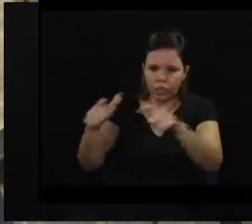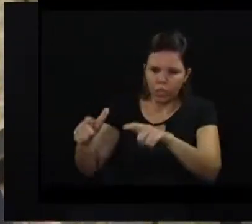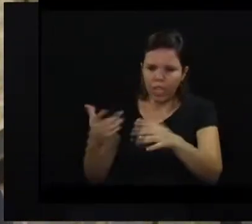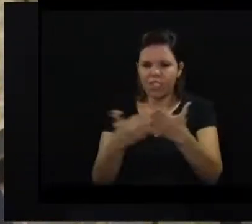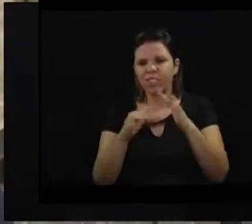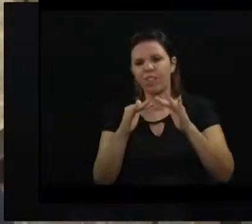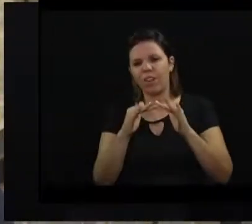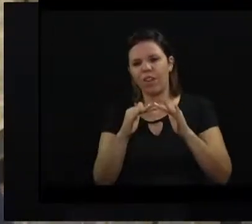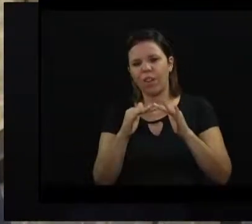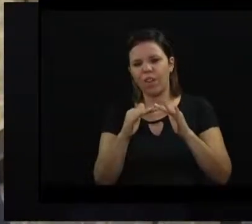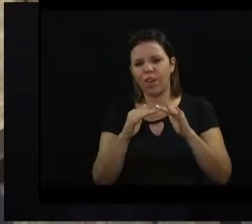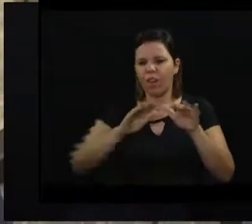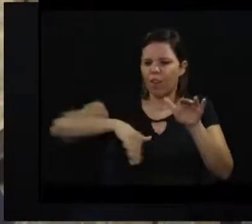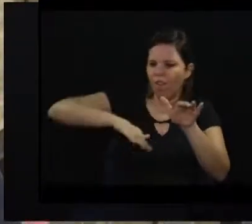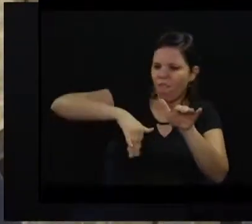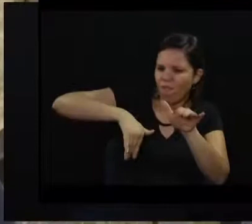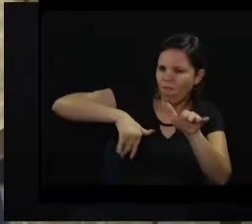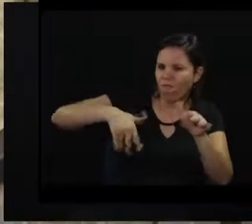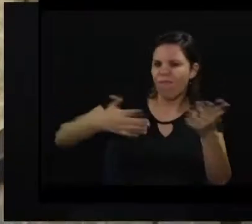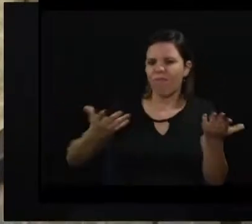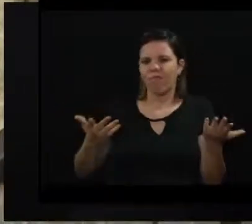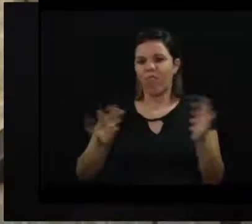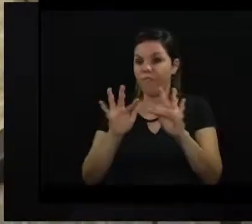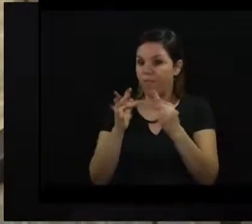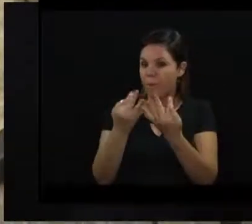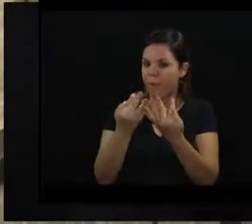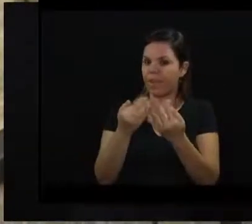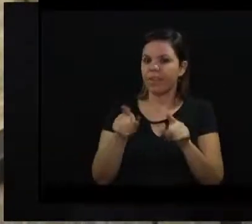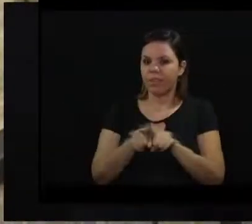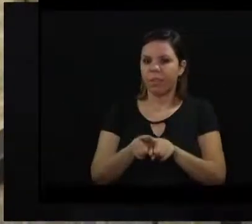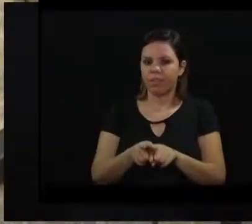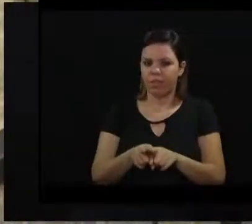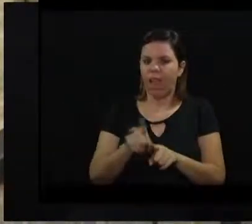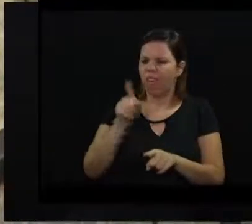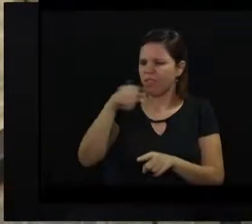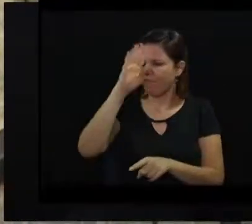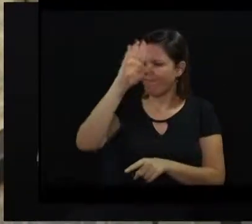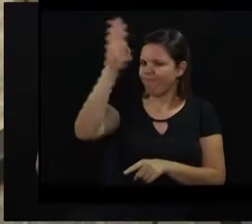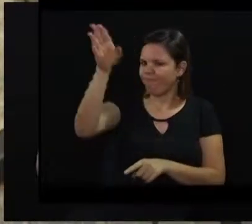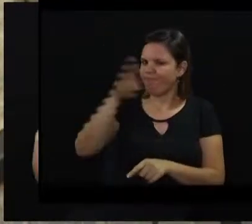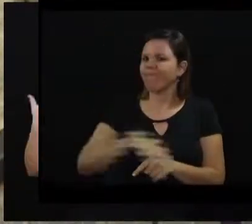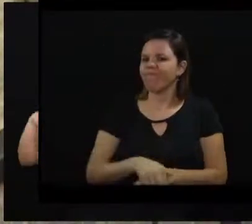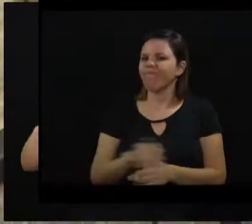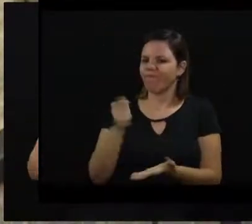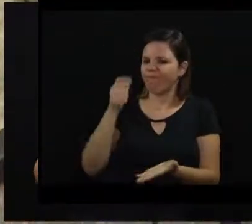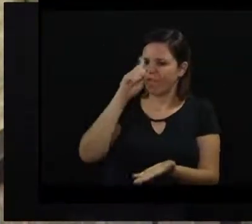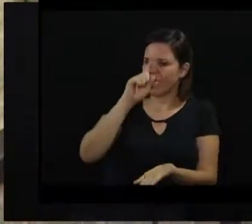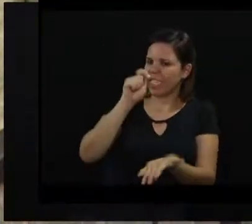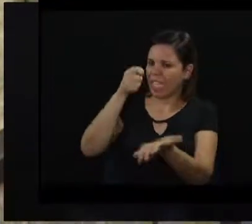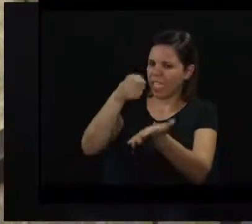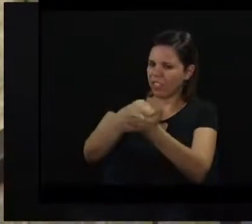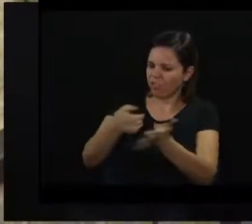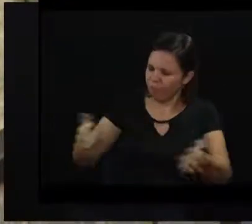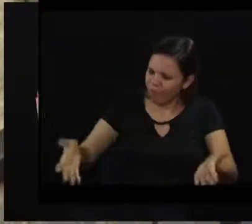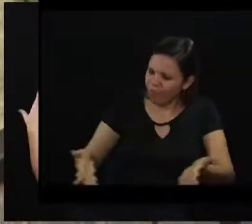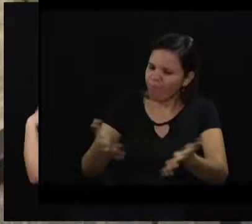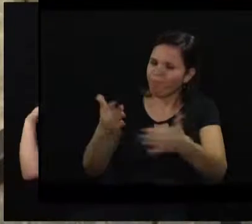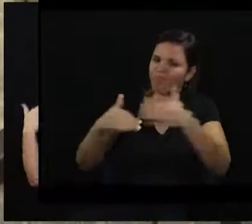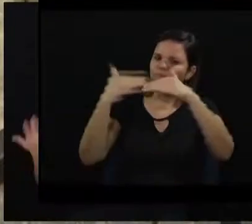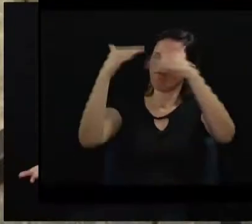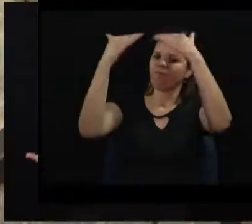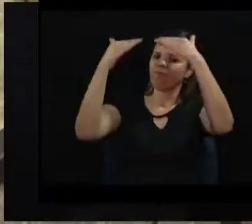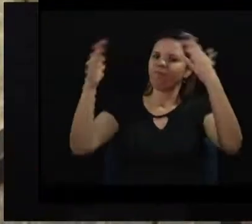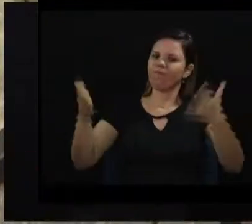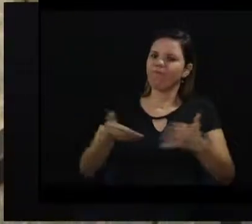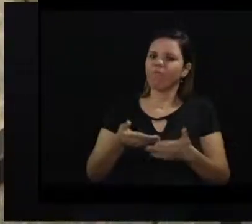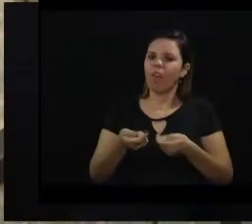no ambiente dos clubes e até no ambiente familiar, né? Então isso é fundamental para garantir esse passo de